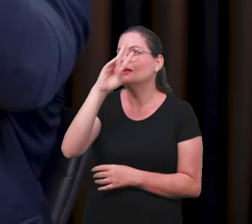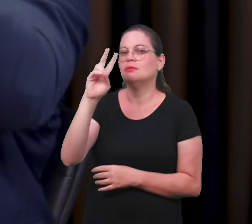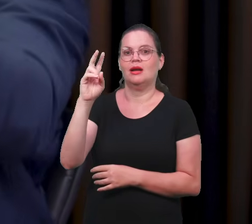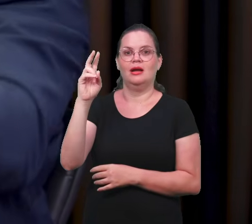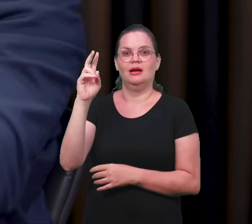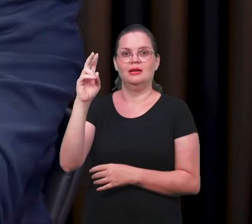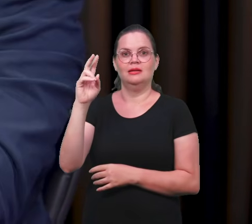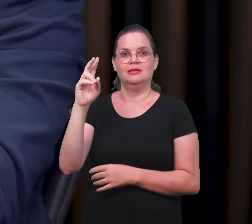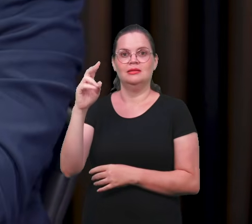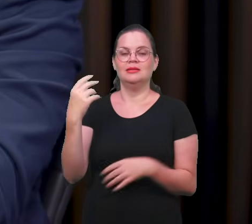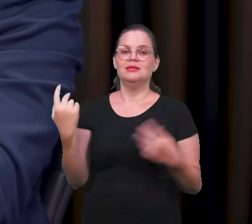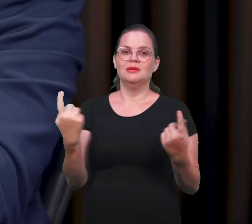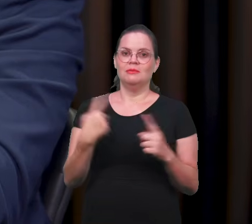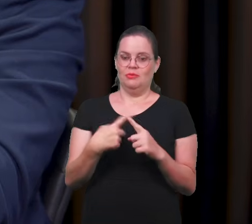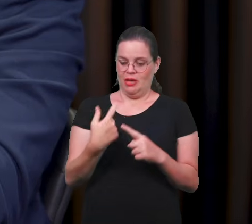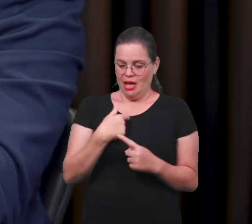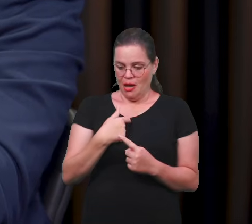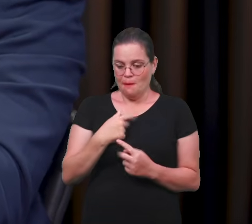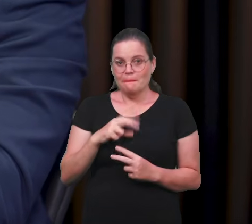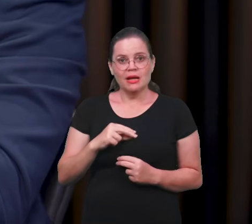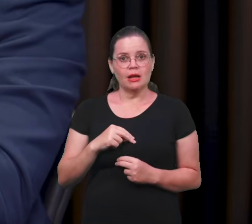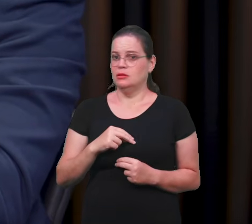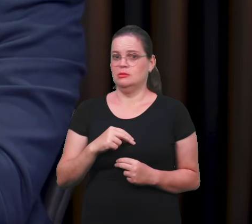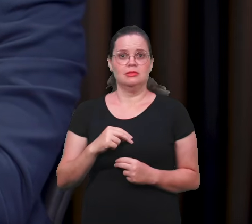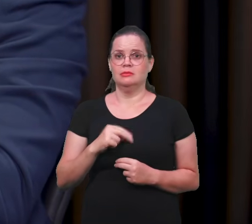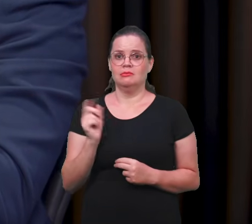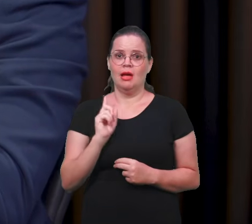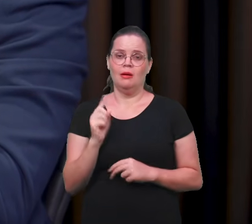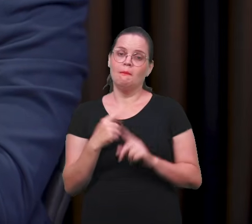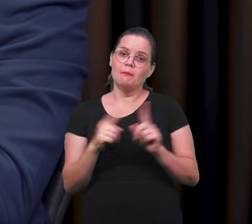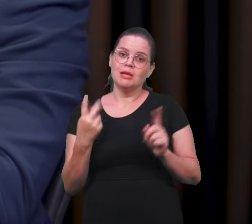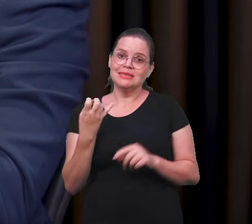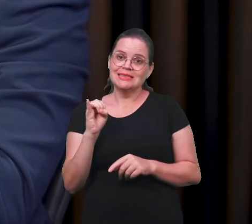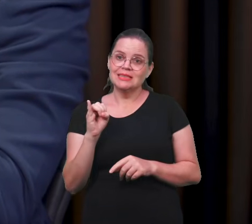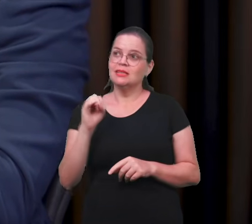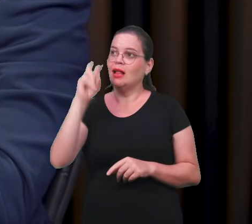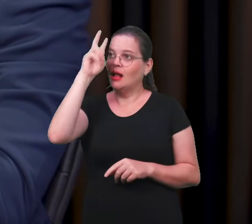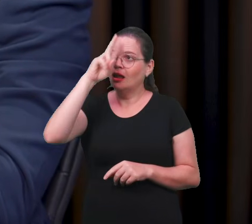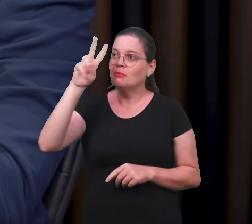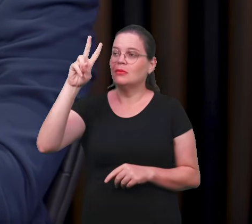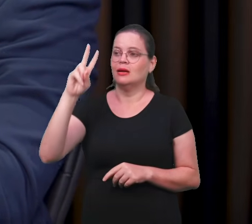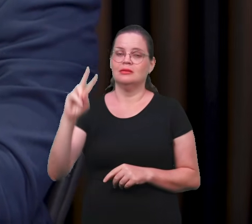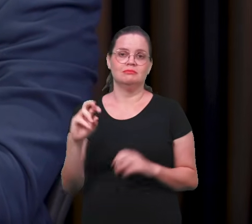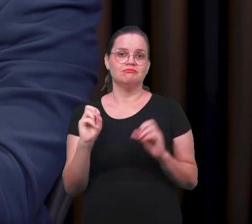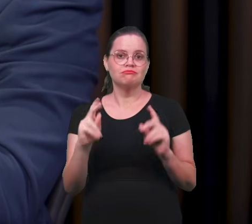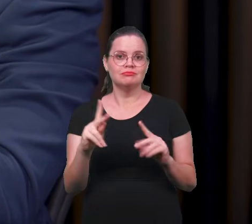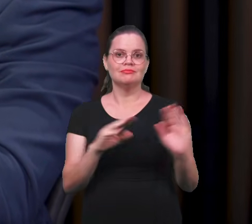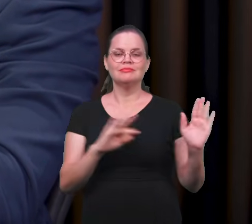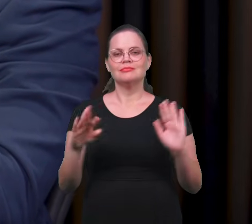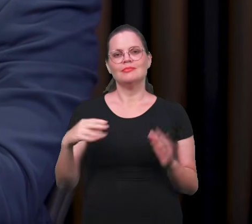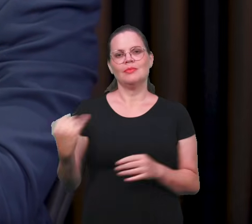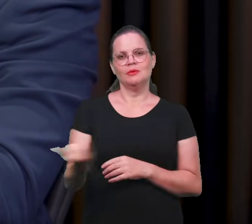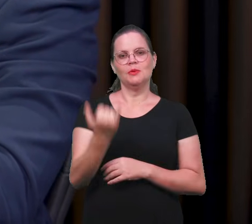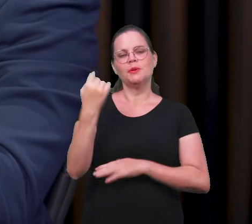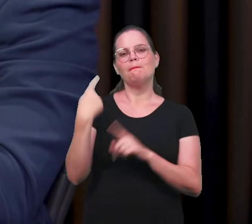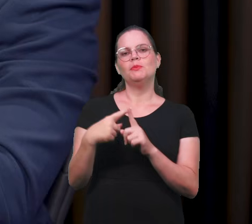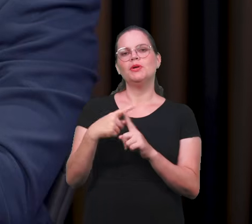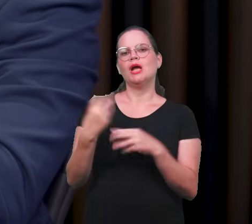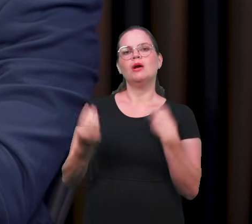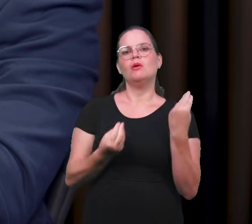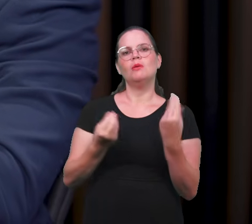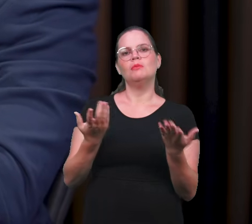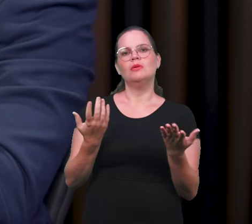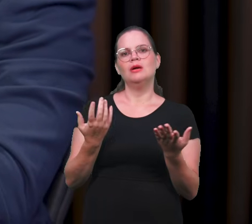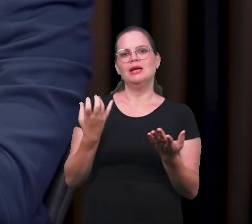ser lembrada. Então é muito importante, porque é uma das condições onde o homem cai,